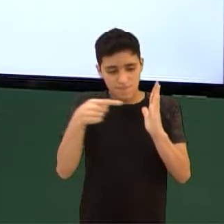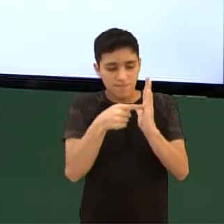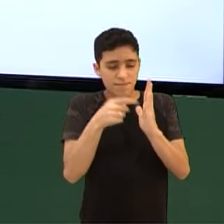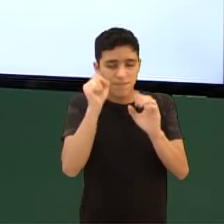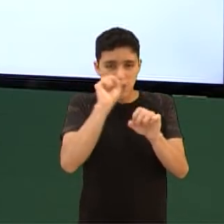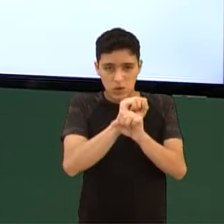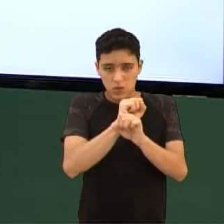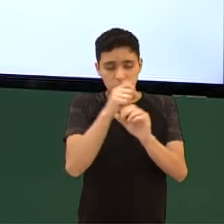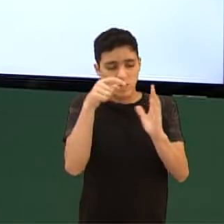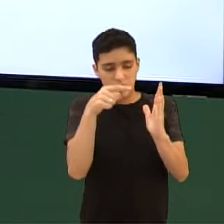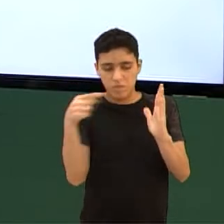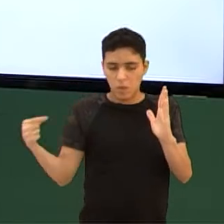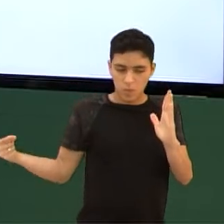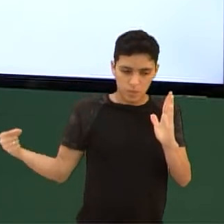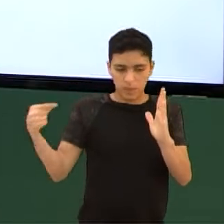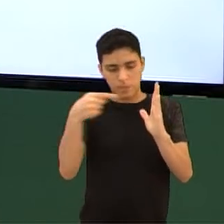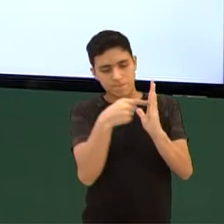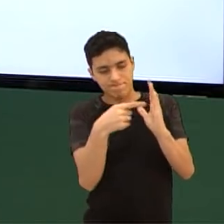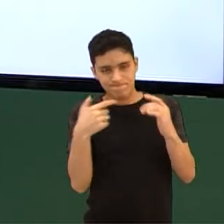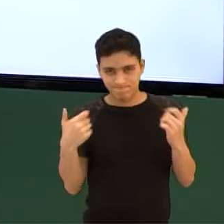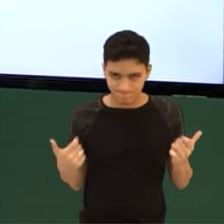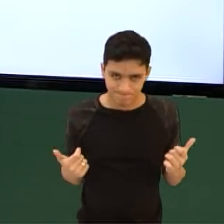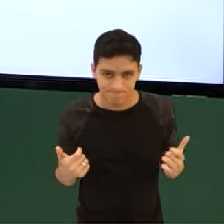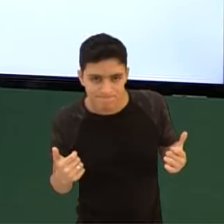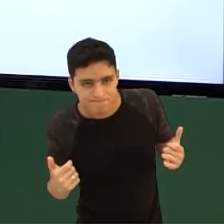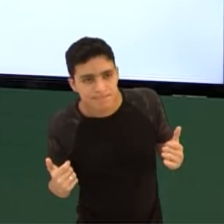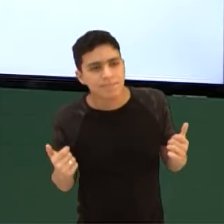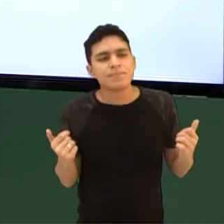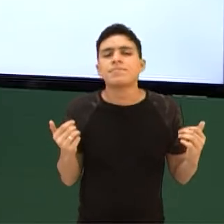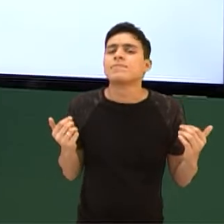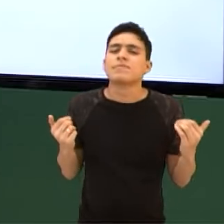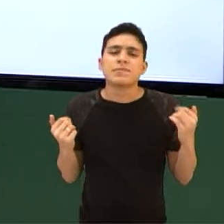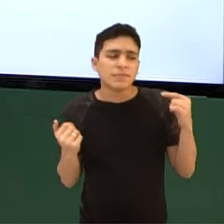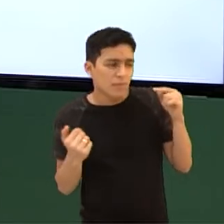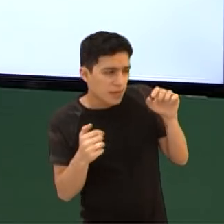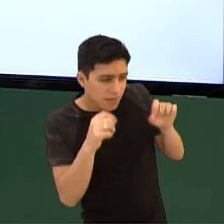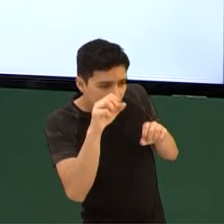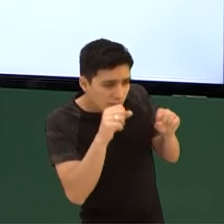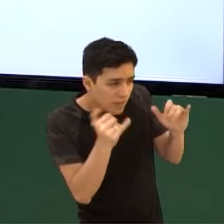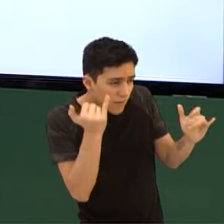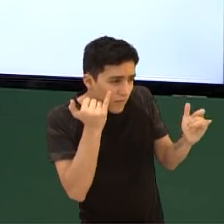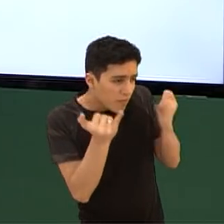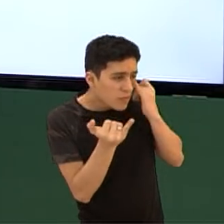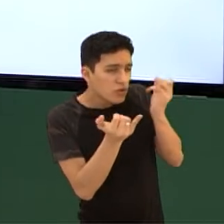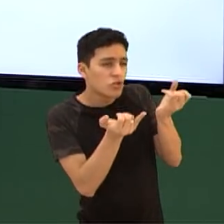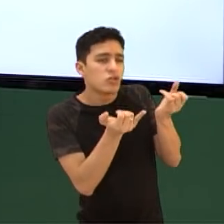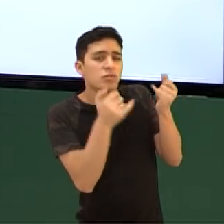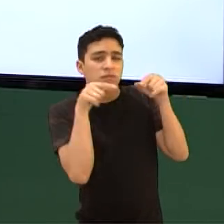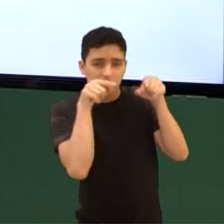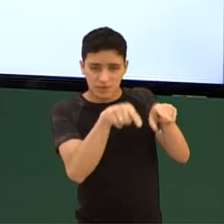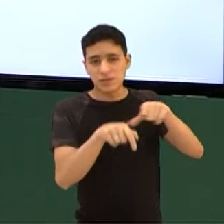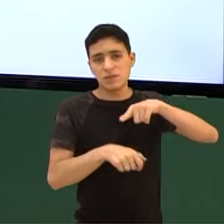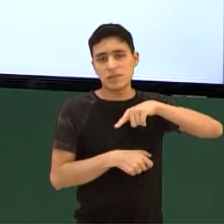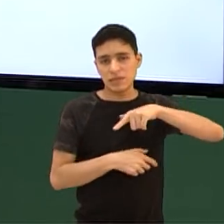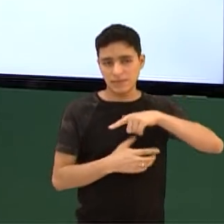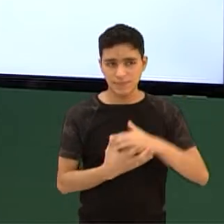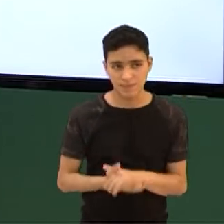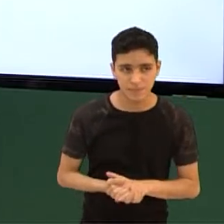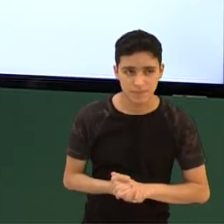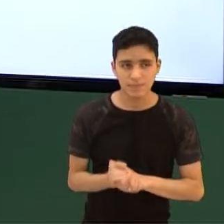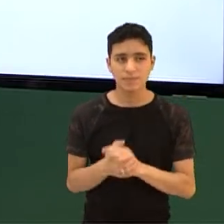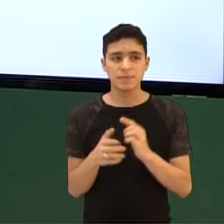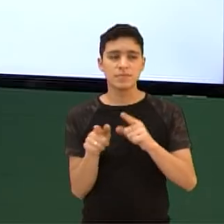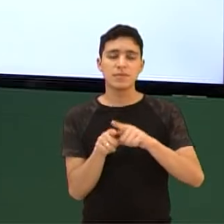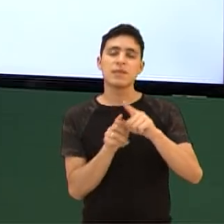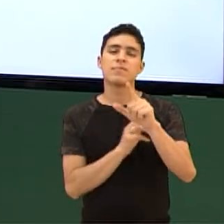dentro do obstáculo, certo? Beleza, essas são as informações que eu tenho disponível aqui. Ah, outra coisa, né? A gente